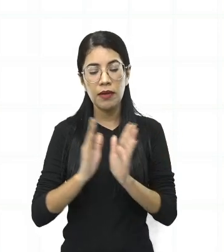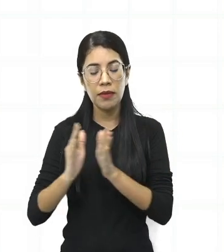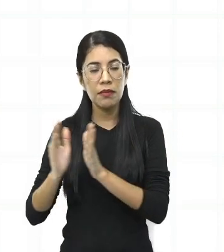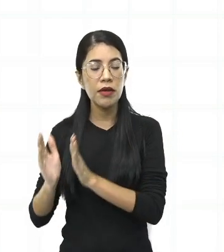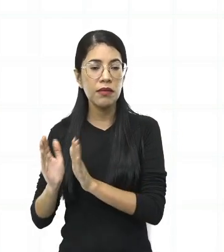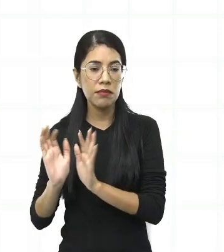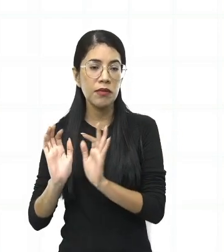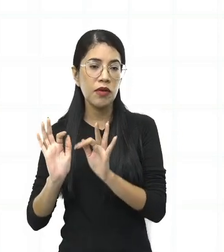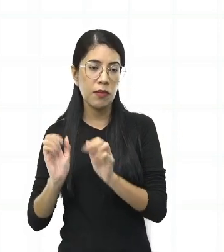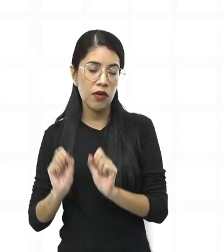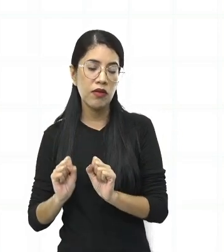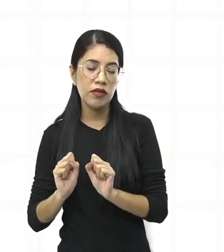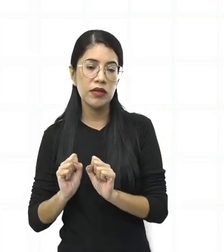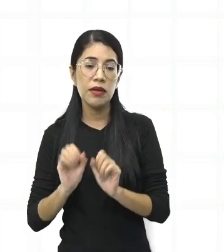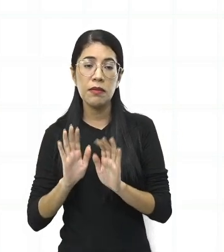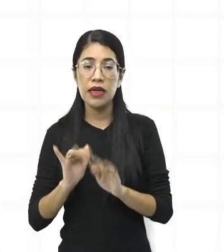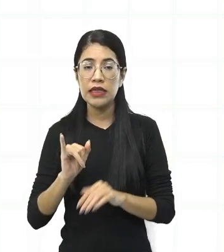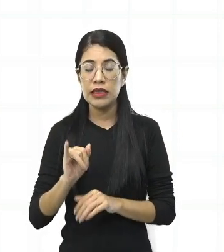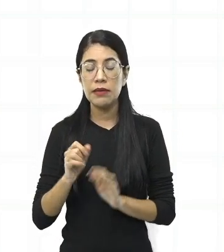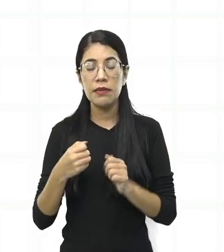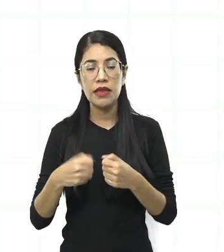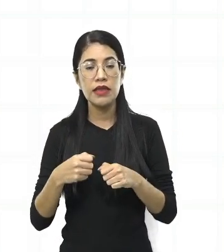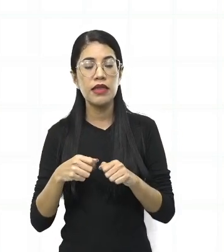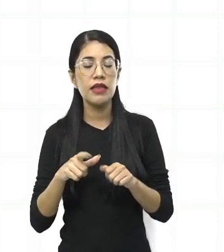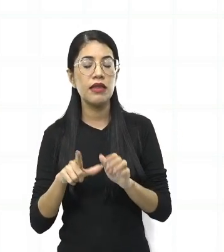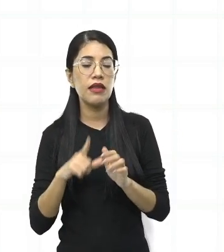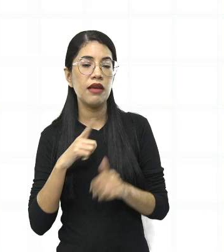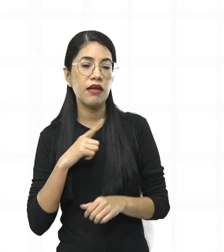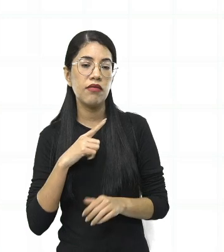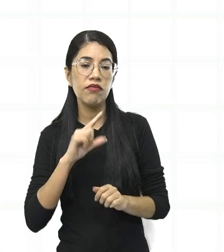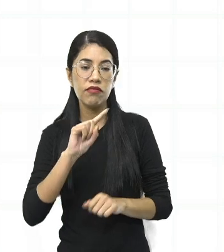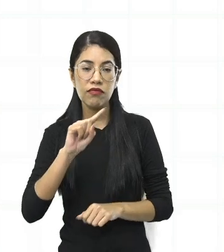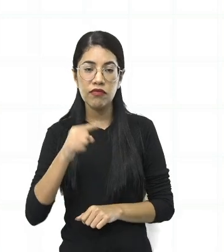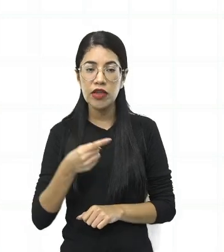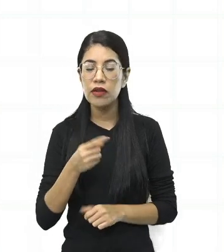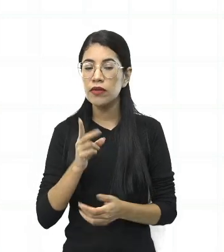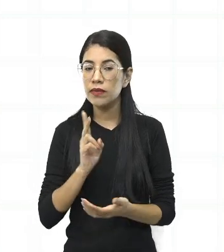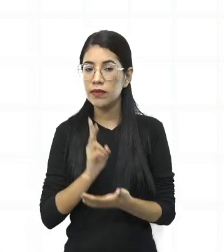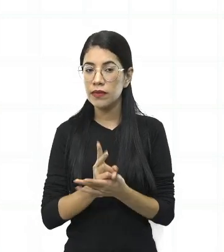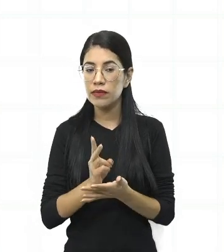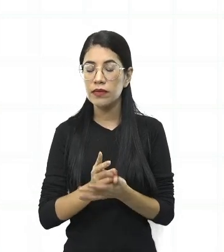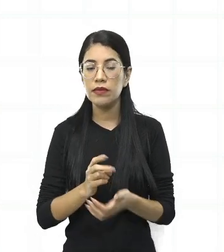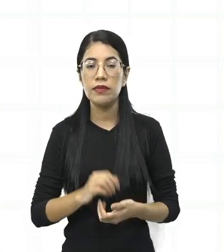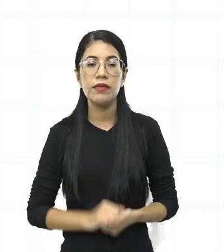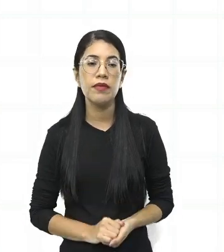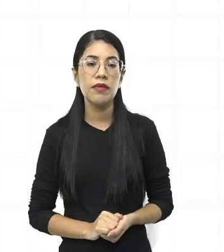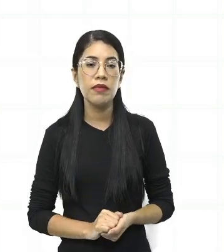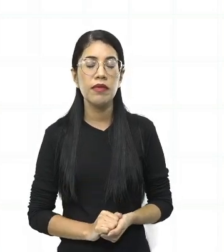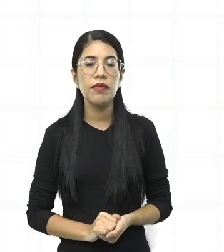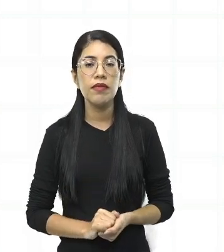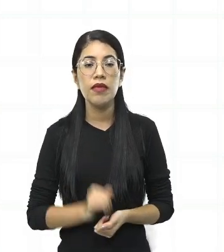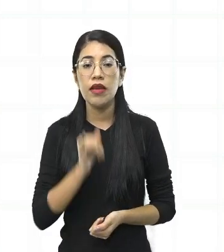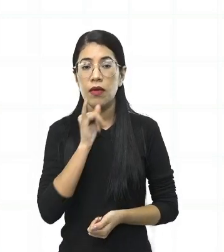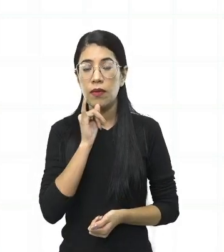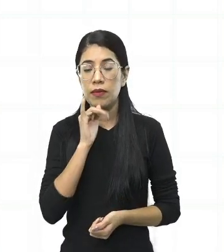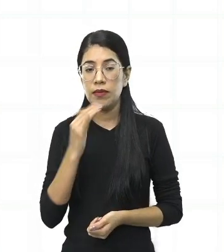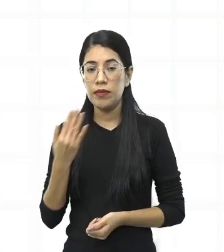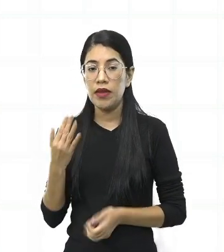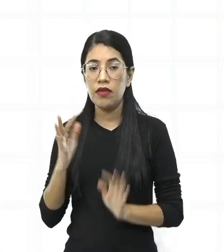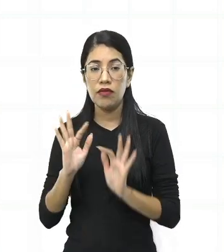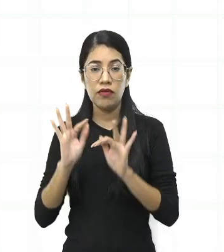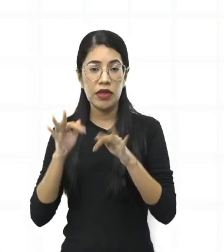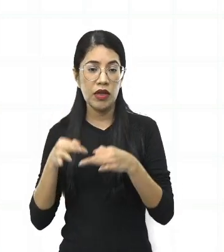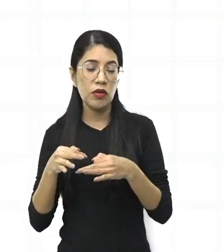que ele aparecer, ele tem que ser isolado por vírgula. No caso aqui, como ele apareceu só no final, tem só